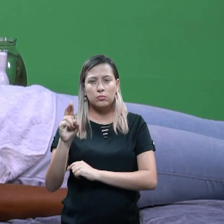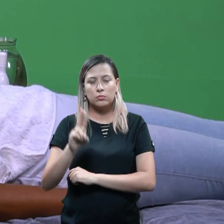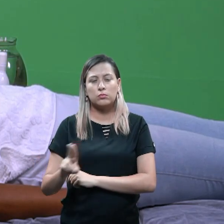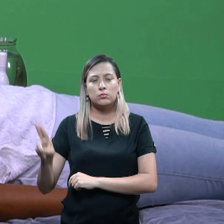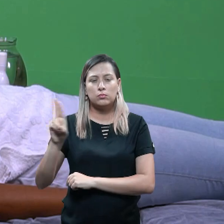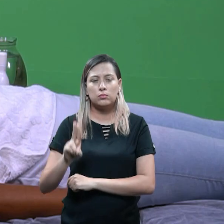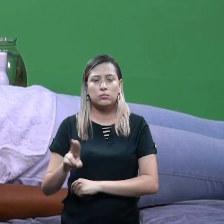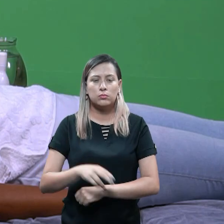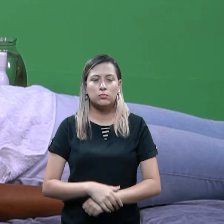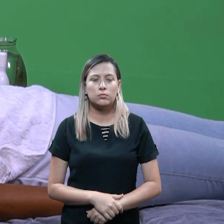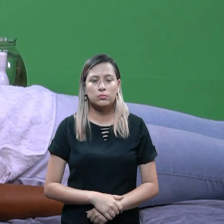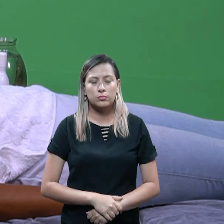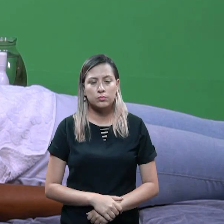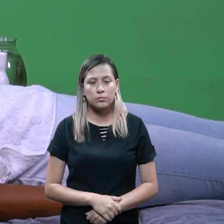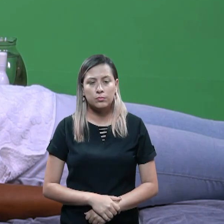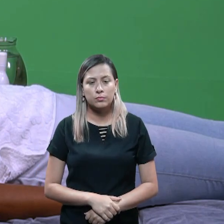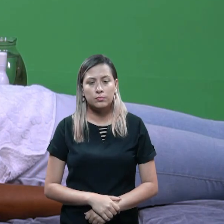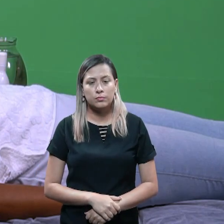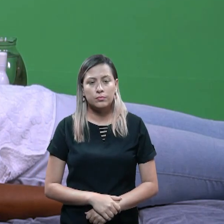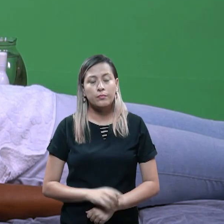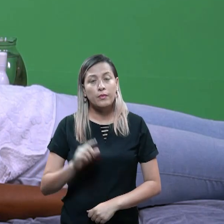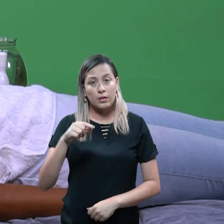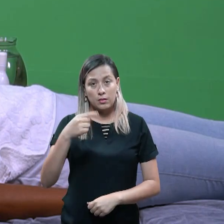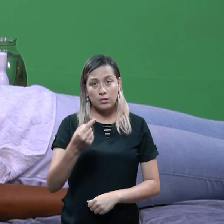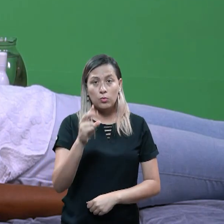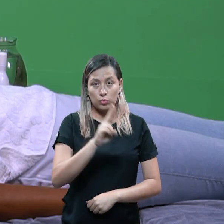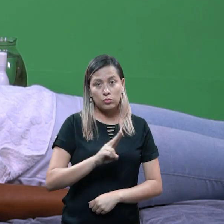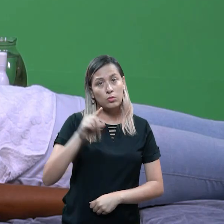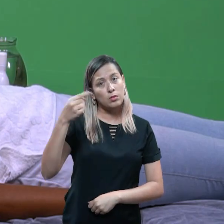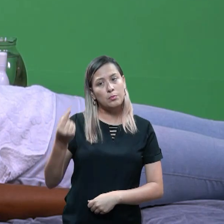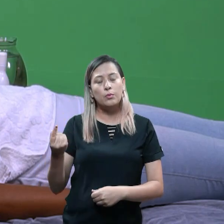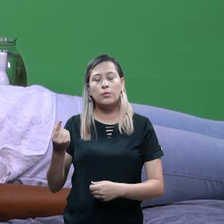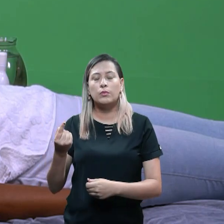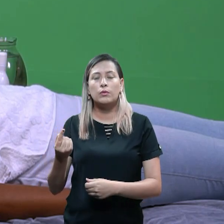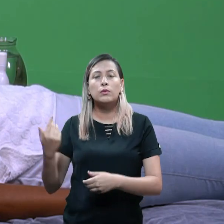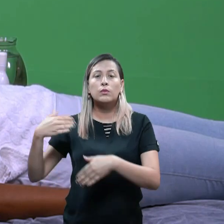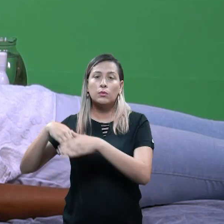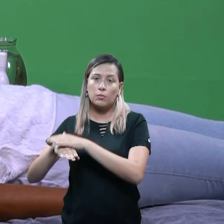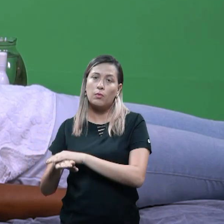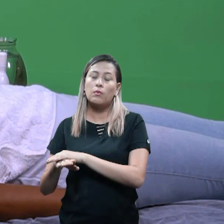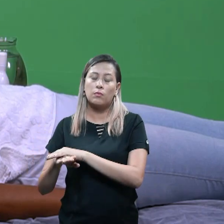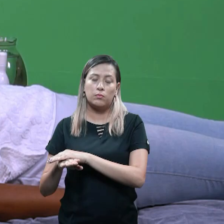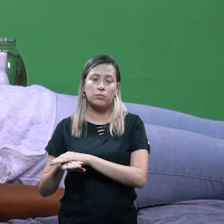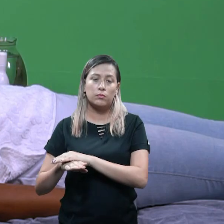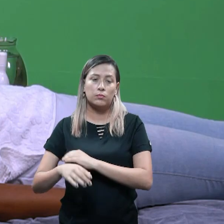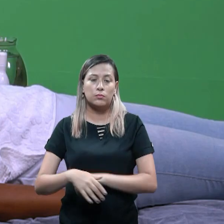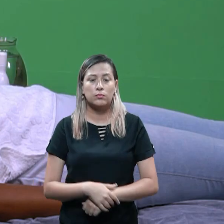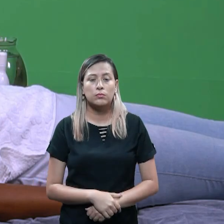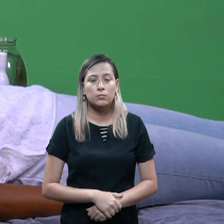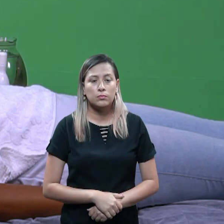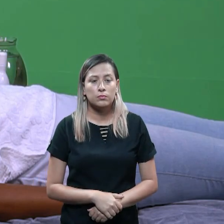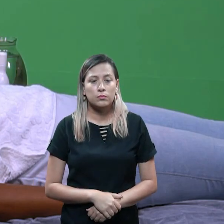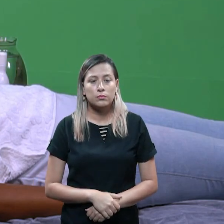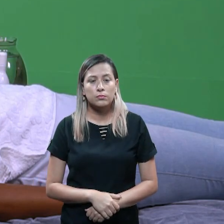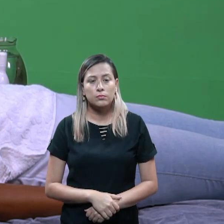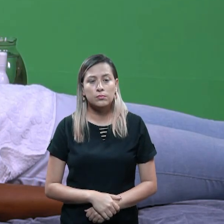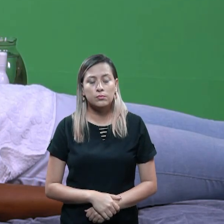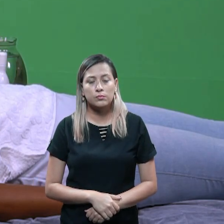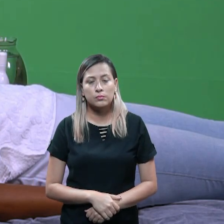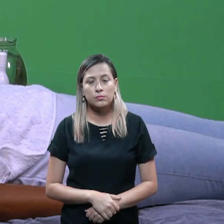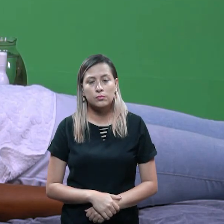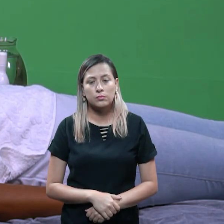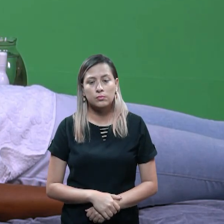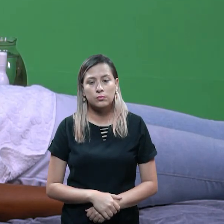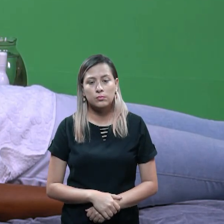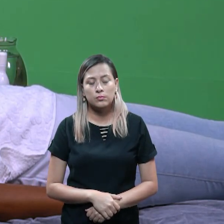gente coloca a rena, tem que guardar ela fechada, porque ela perde o poder